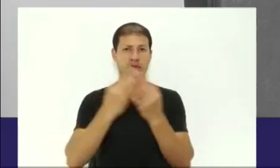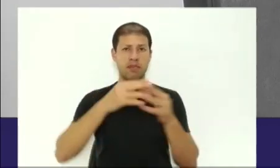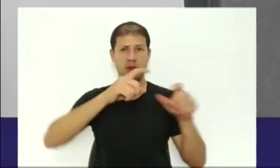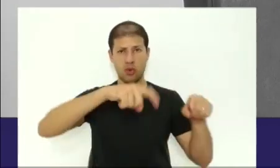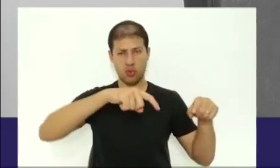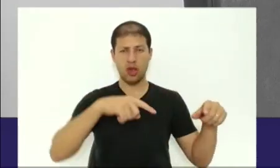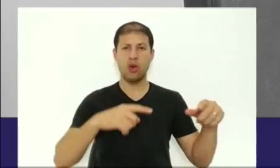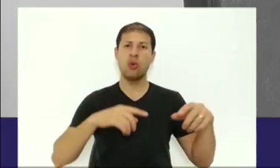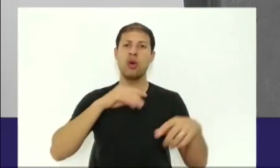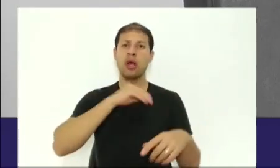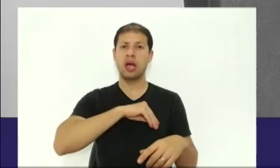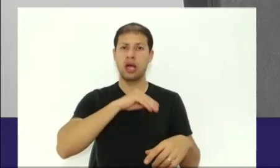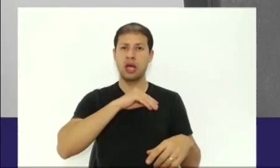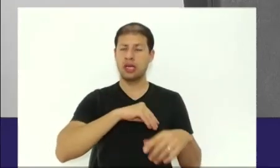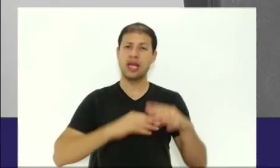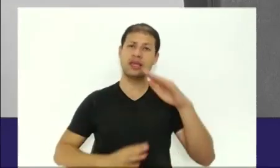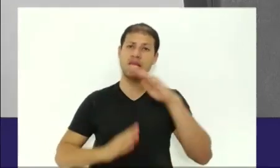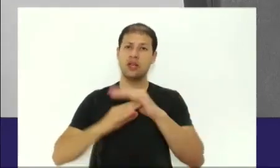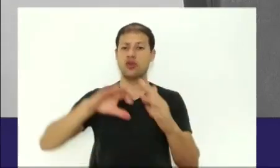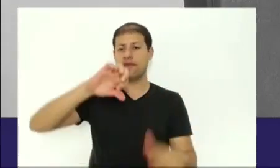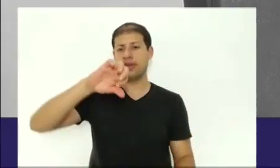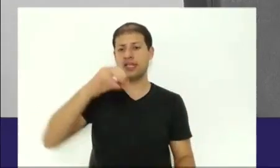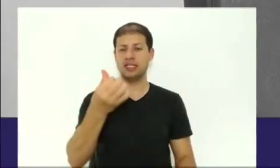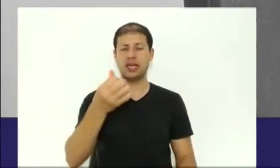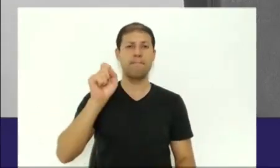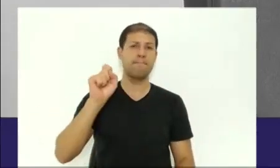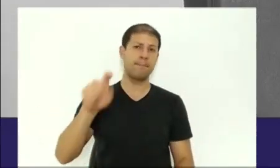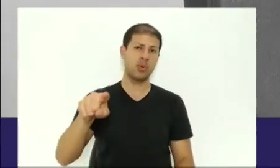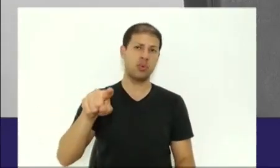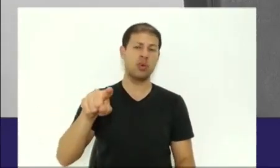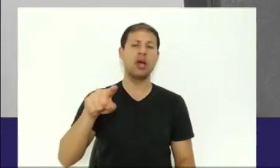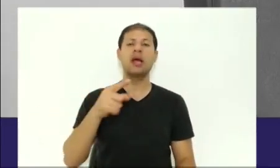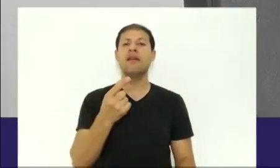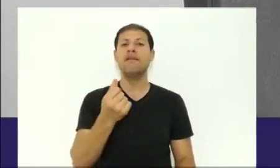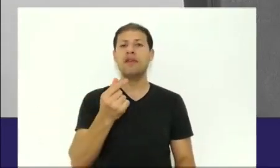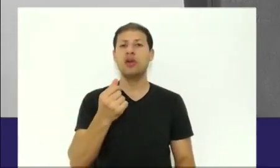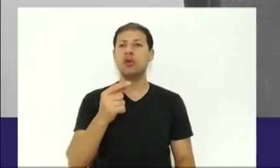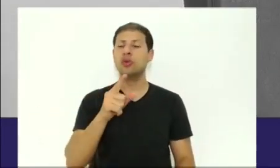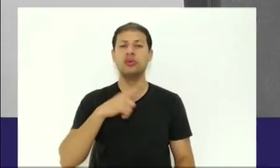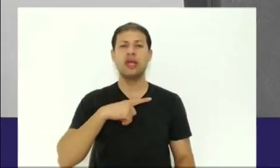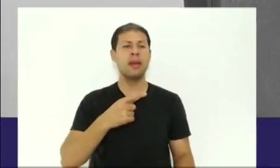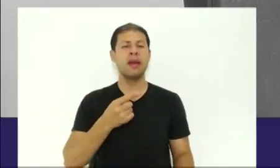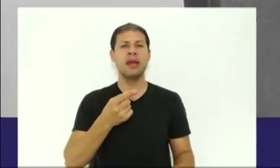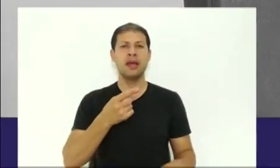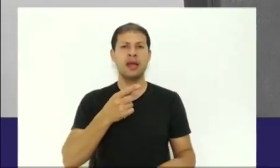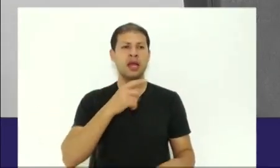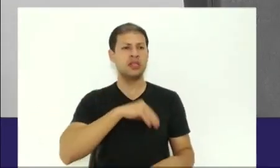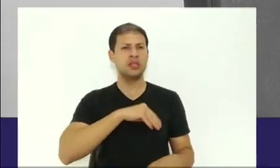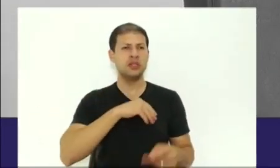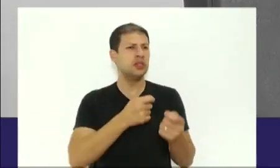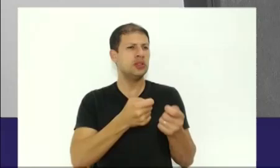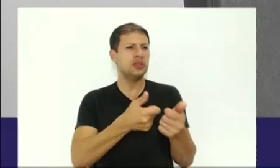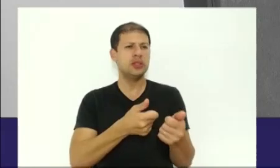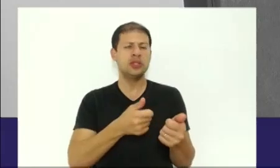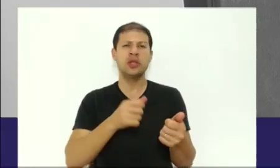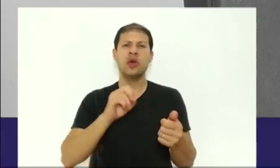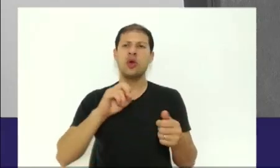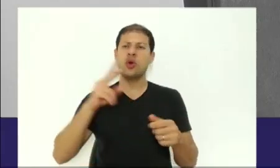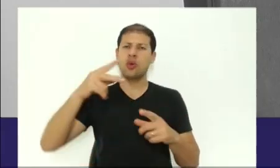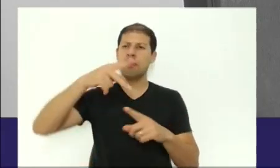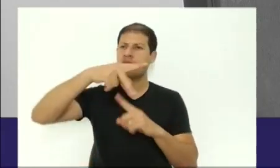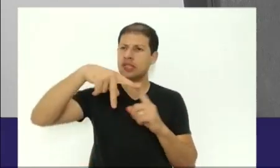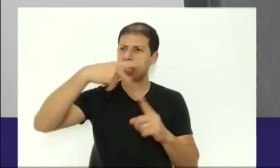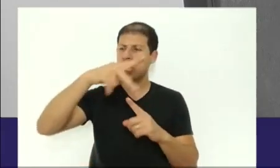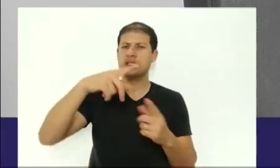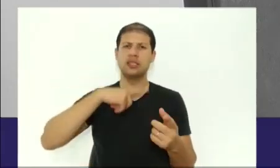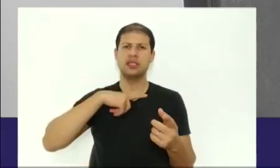até R$96.000. Esse valor não leva em conta benefícios temporários, assistenciais ou previdenciários,